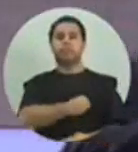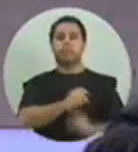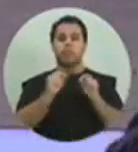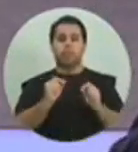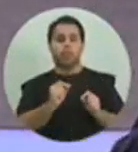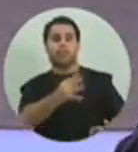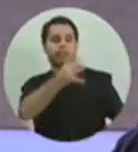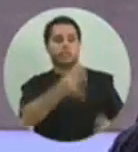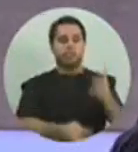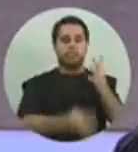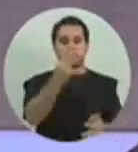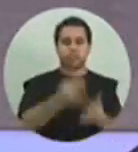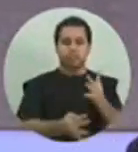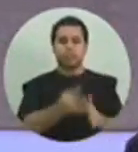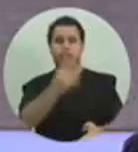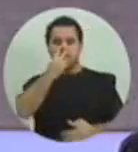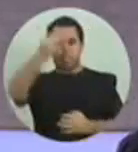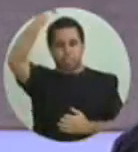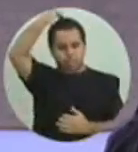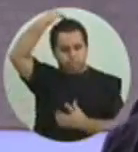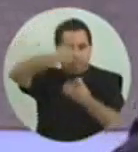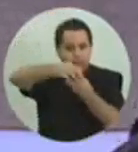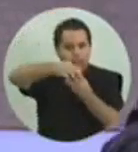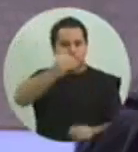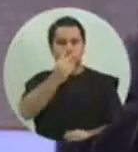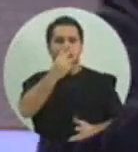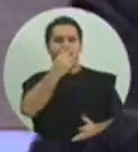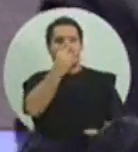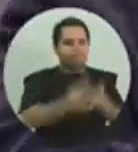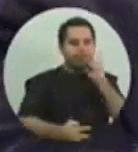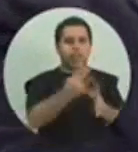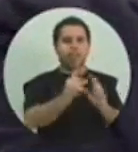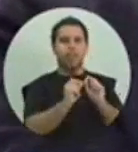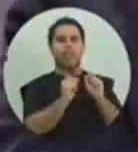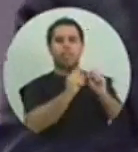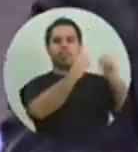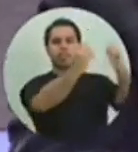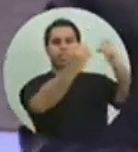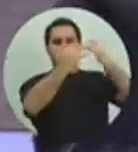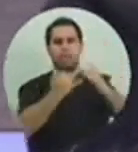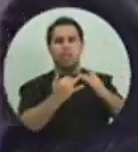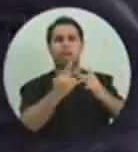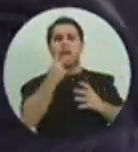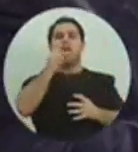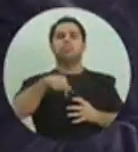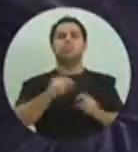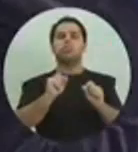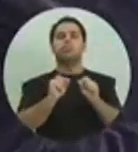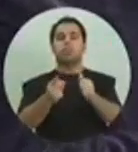da gente, e que atrapalha espiritualmente, e que atrapalha Deus derramar bênçãos,